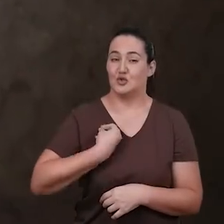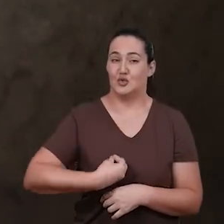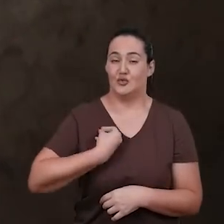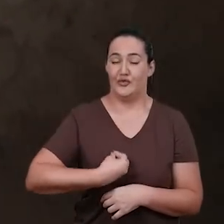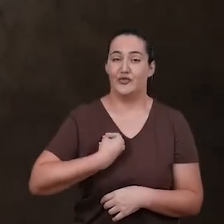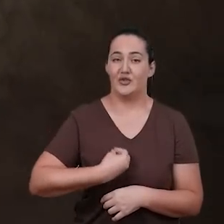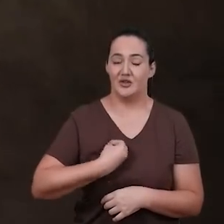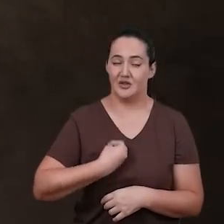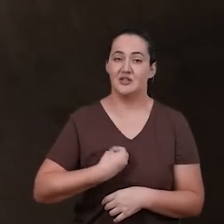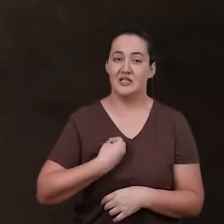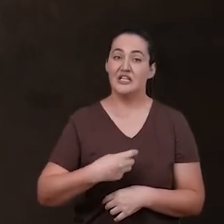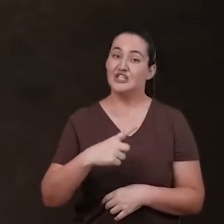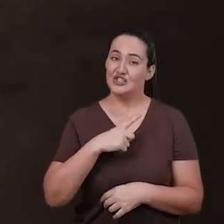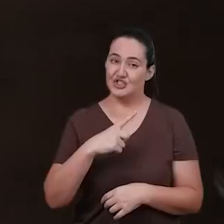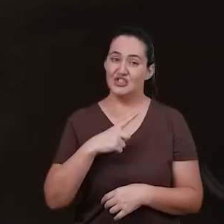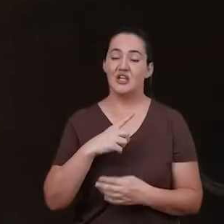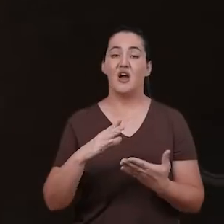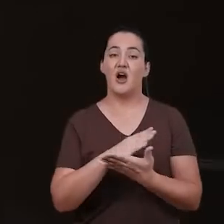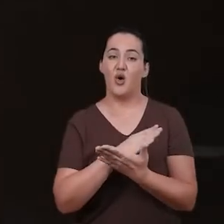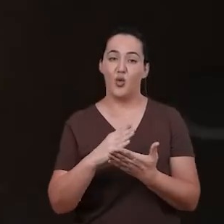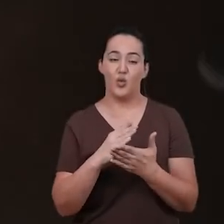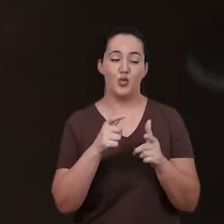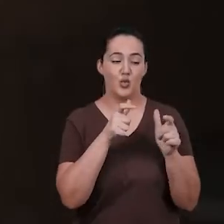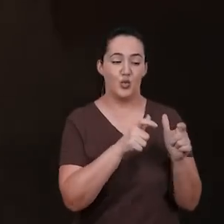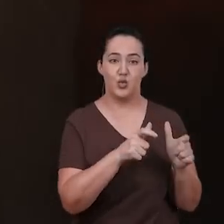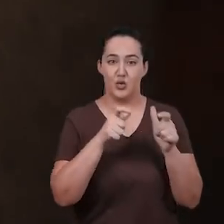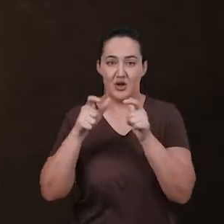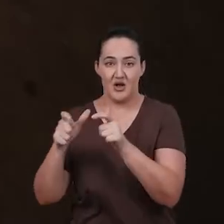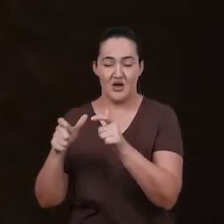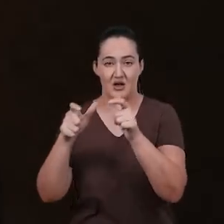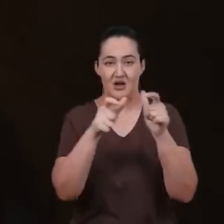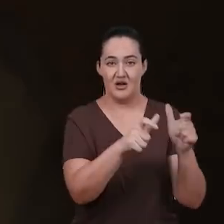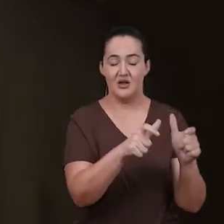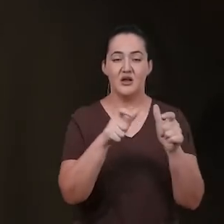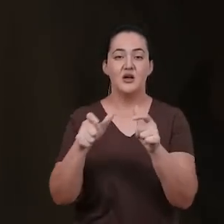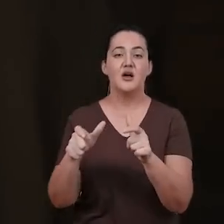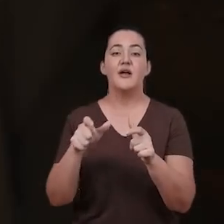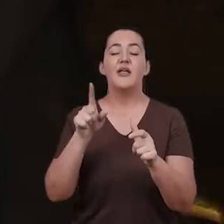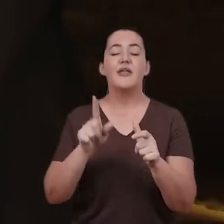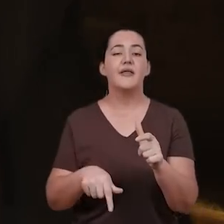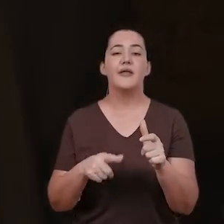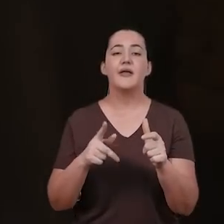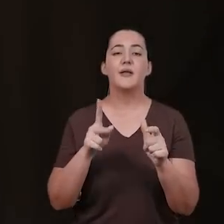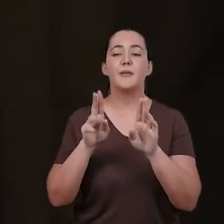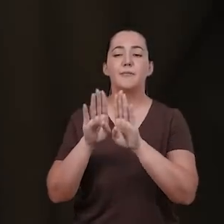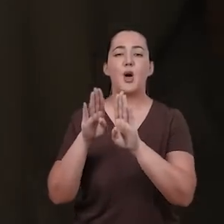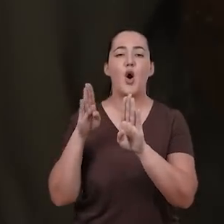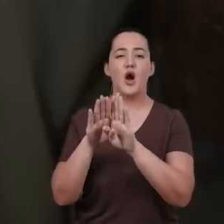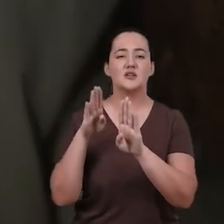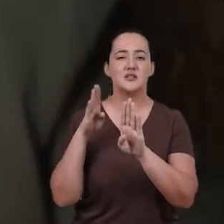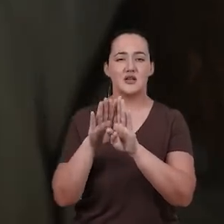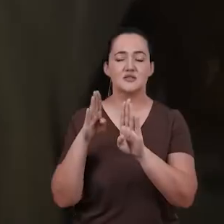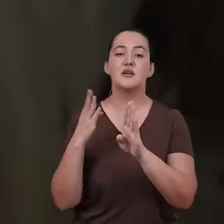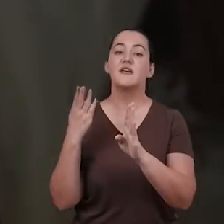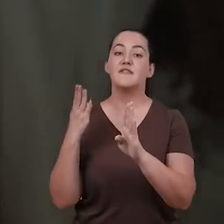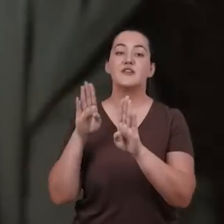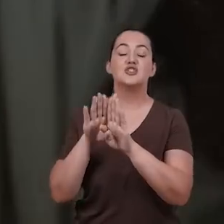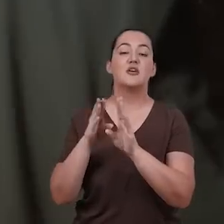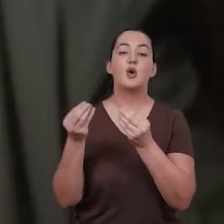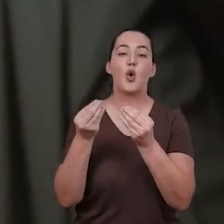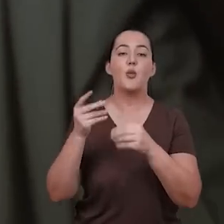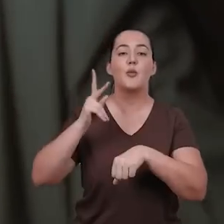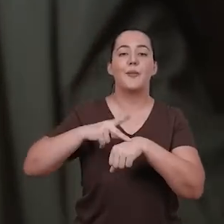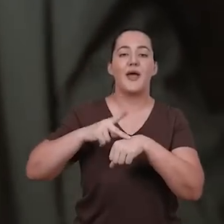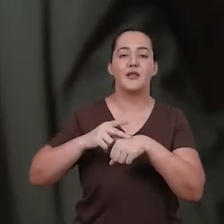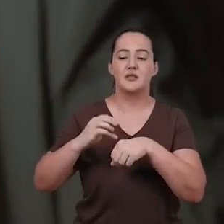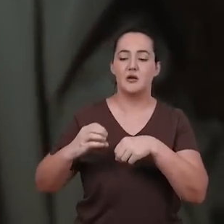difícil de sobreviver. E havia em alguns desses nichos aqui, algumas portas que eles